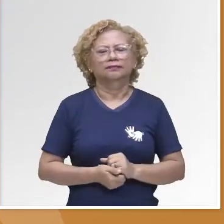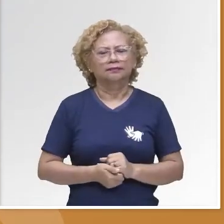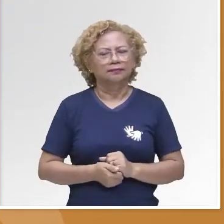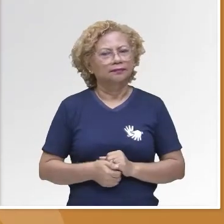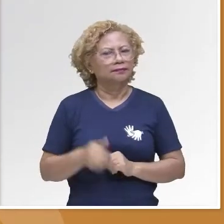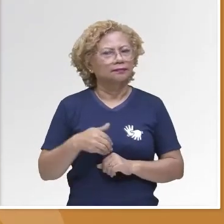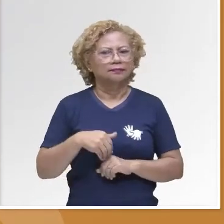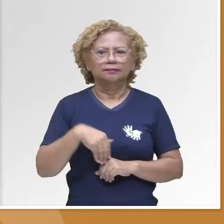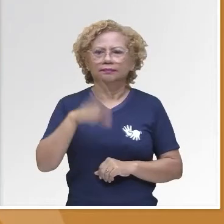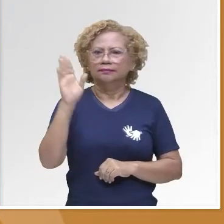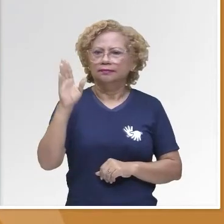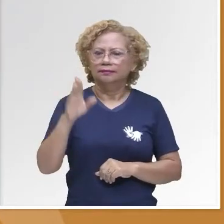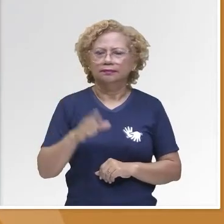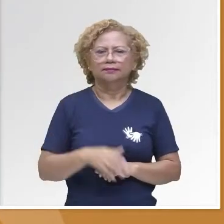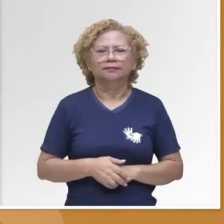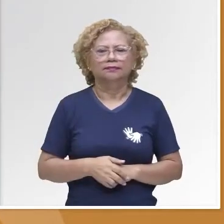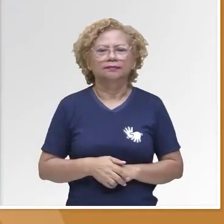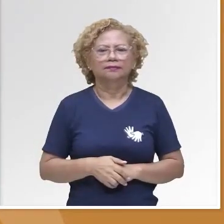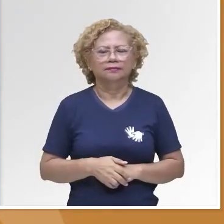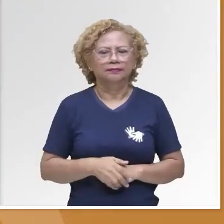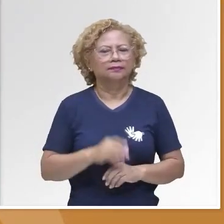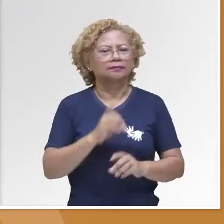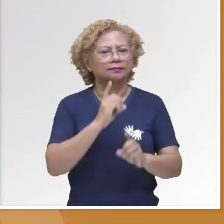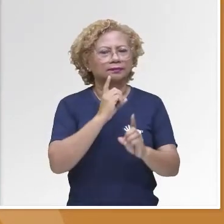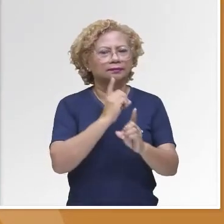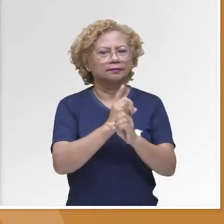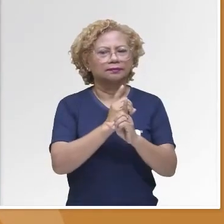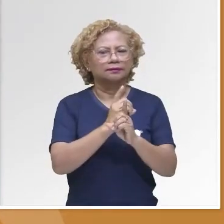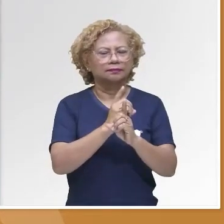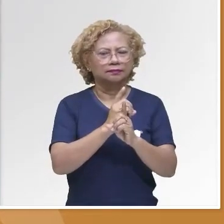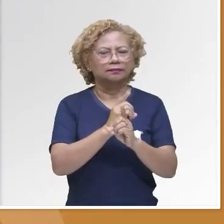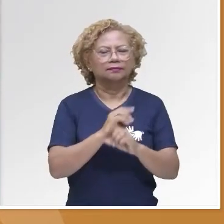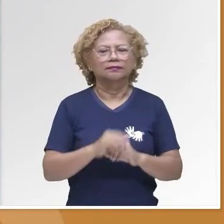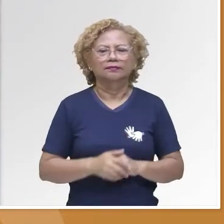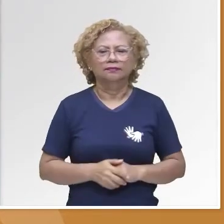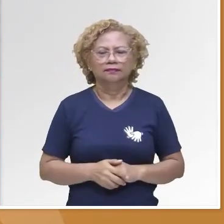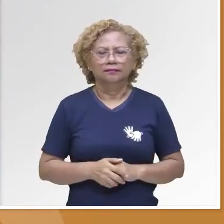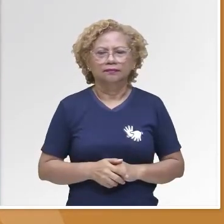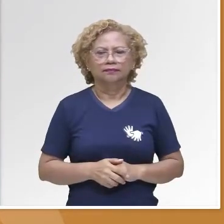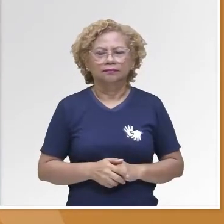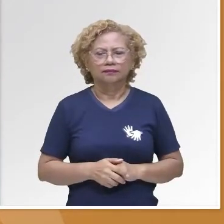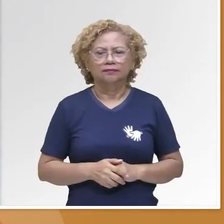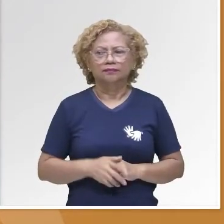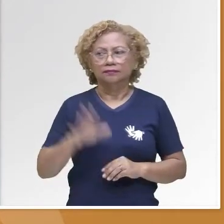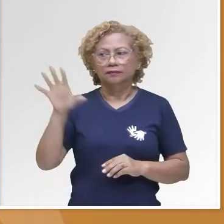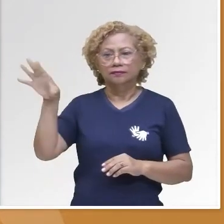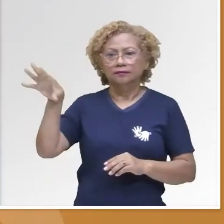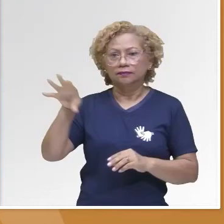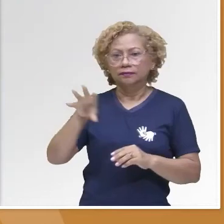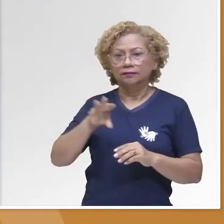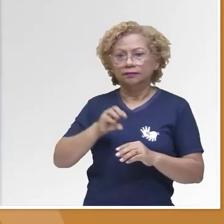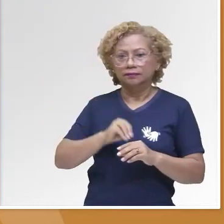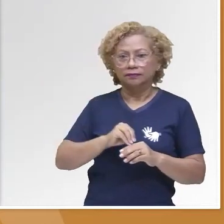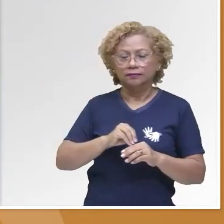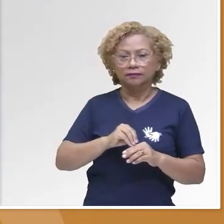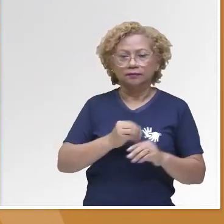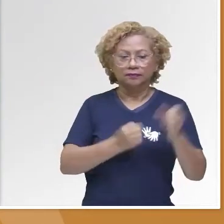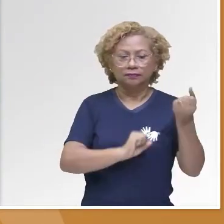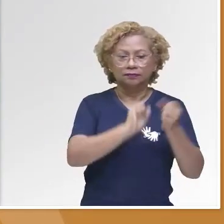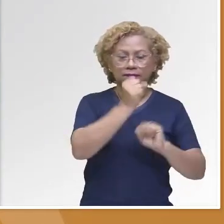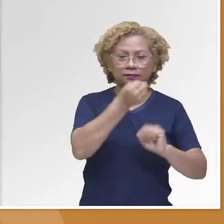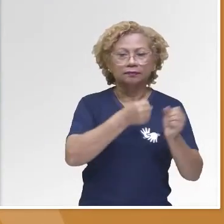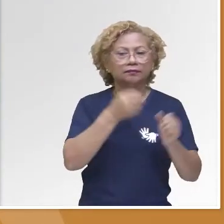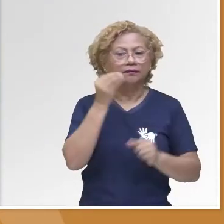indústrias transnacionais, onde a gente encontra, né, filiais espalhadas aí pelo mundo inteiro. Tá? Então,